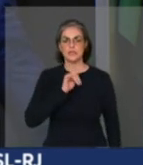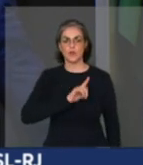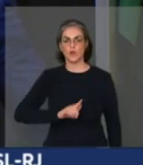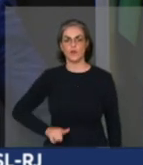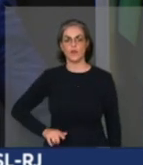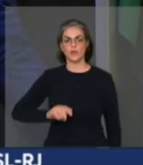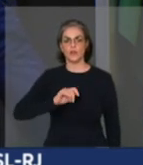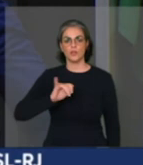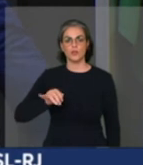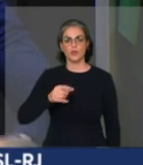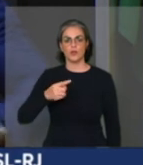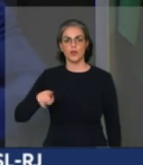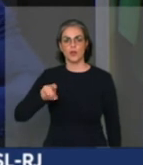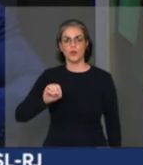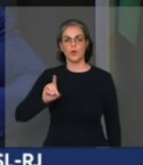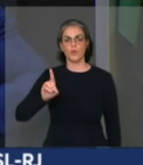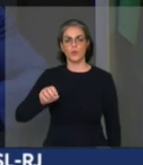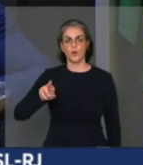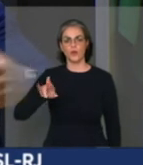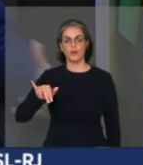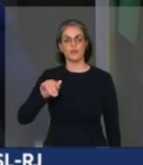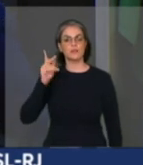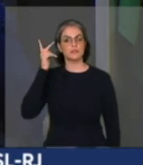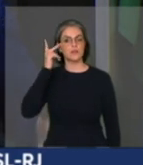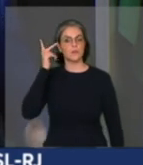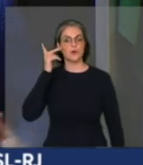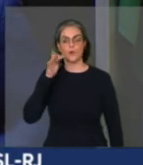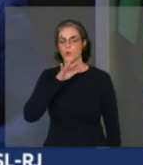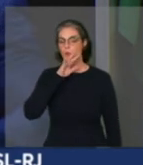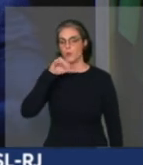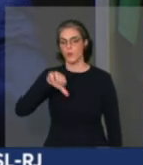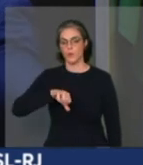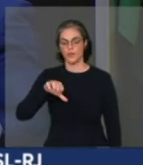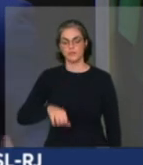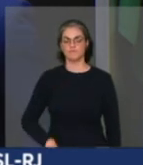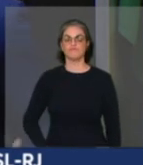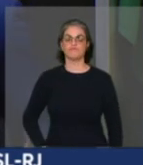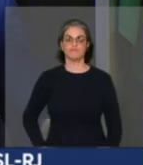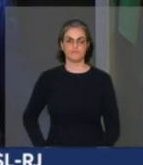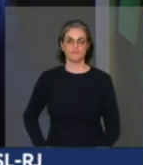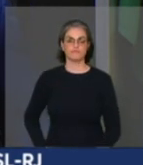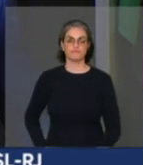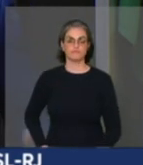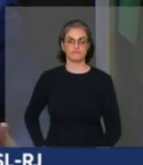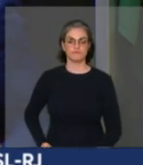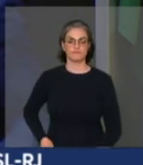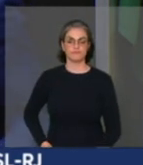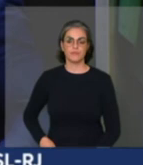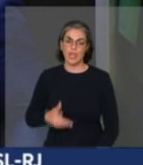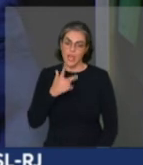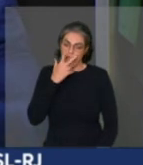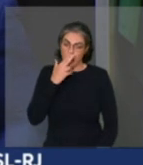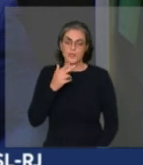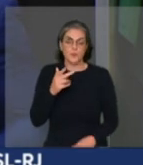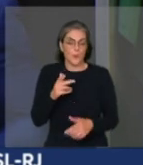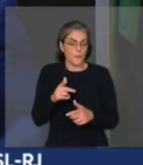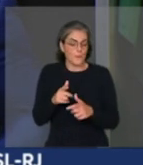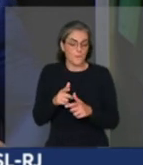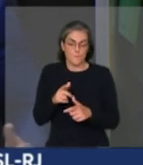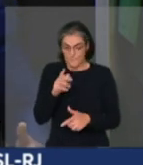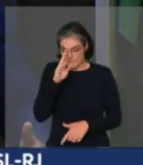Paulo João Dora que é o governador como a maior rejeição acredito no país